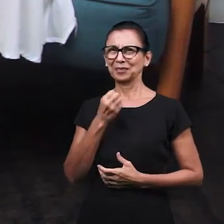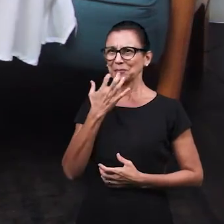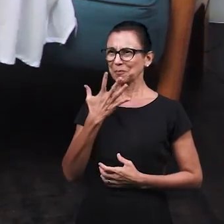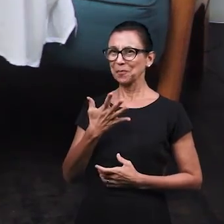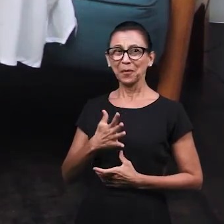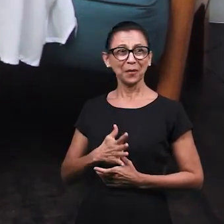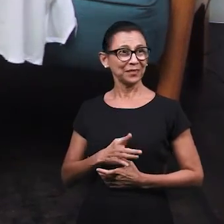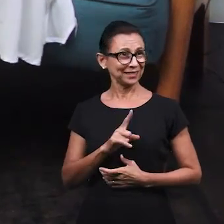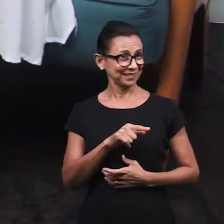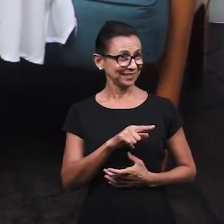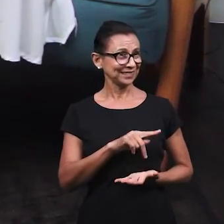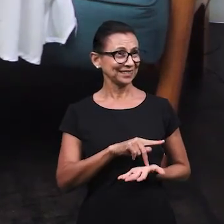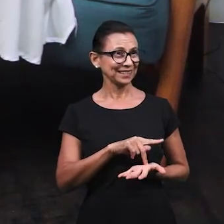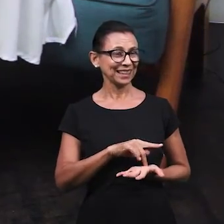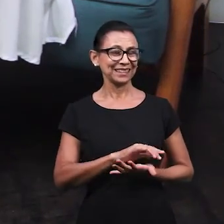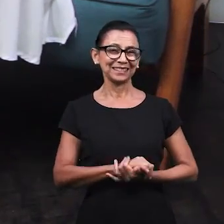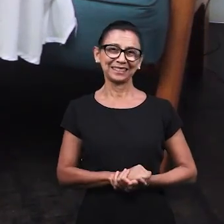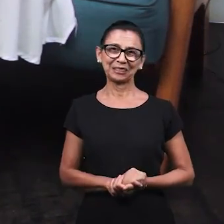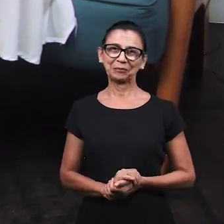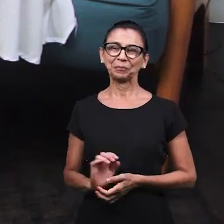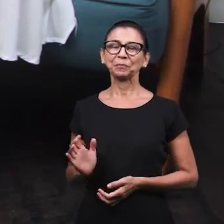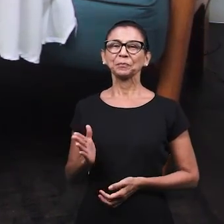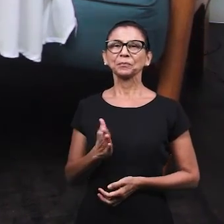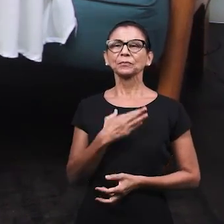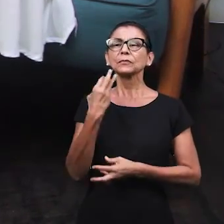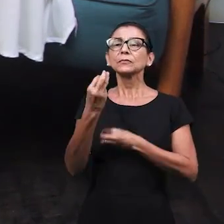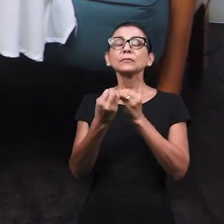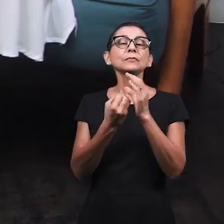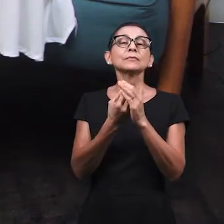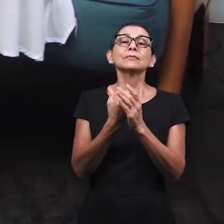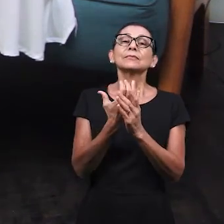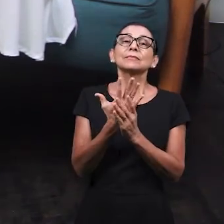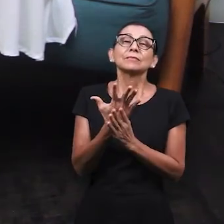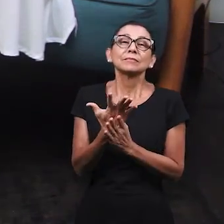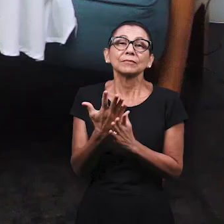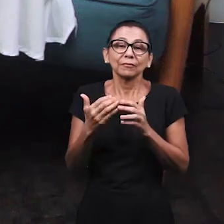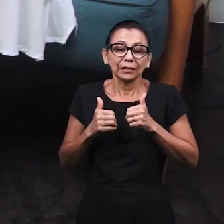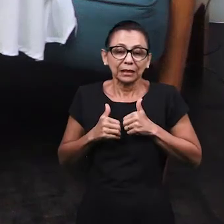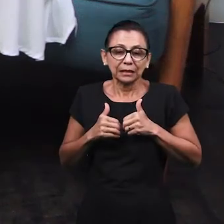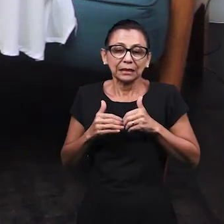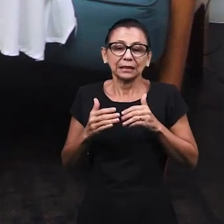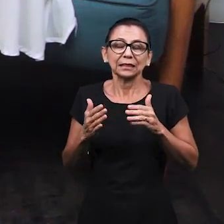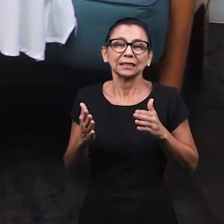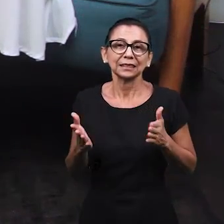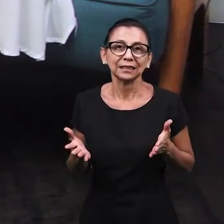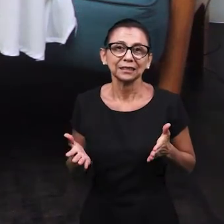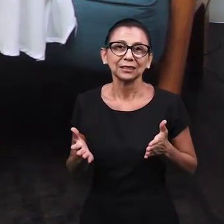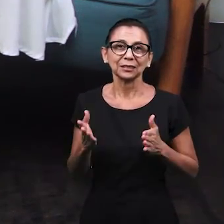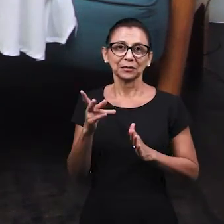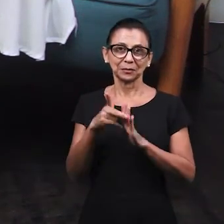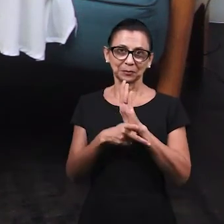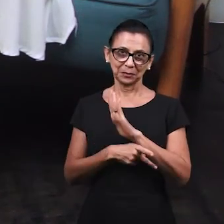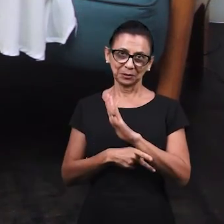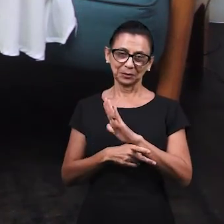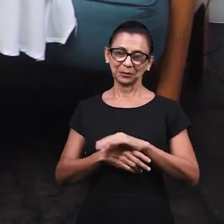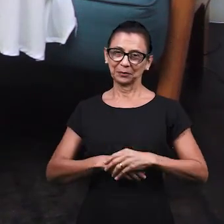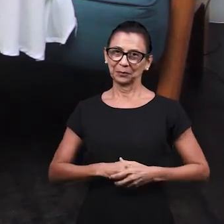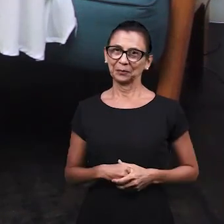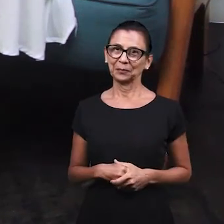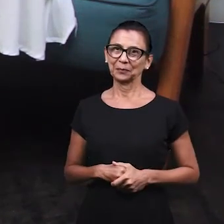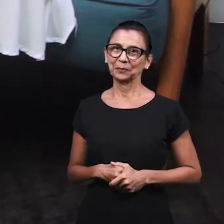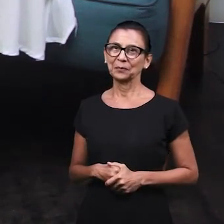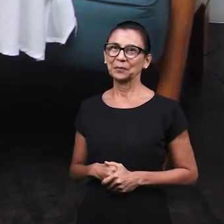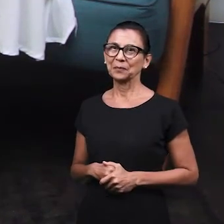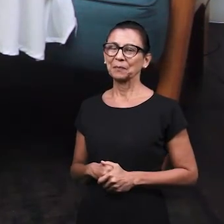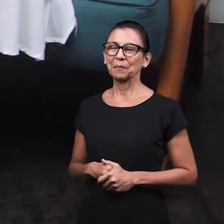Isso aí é só um trechinho, vem muito mais coisa por aí. Lucélia, como é que surgiu, então, a iniciativa de fazer esse